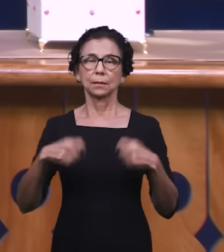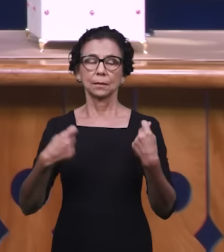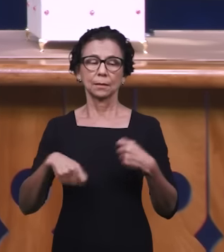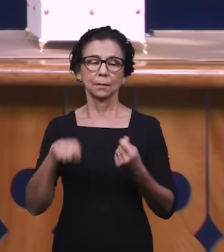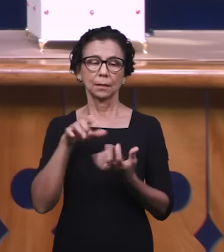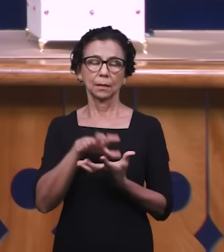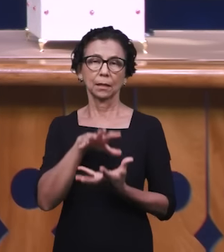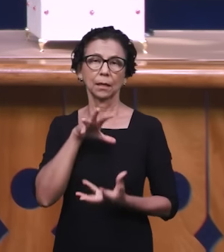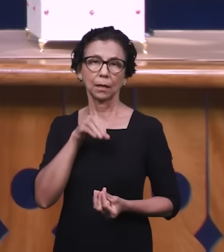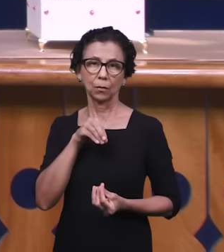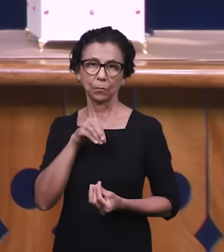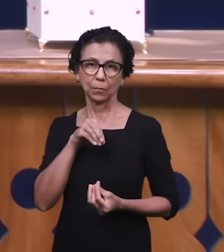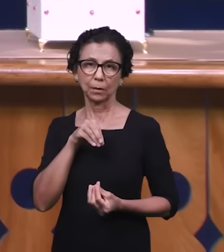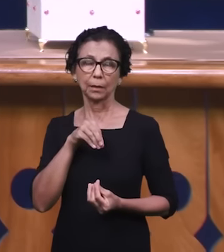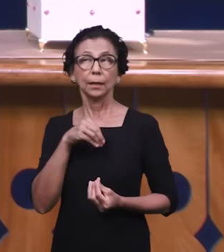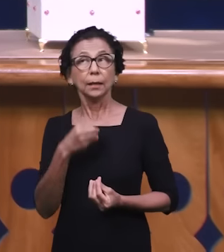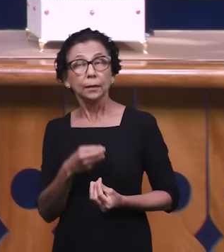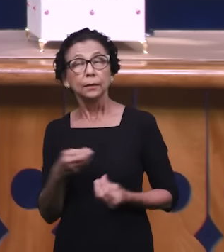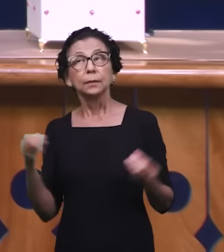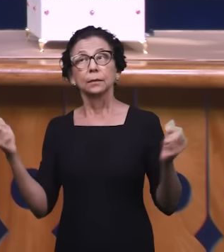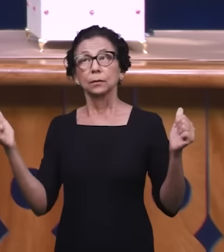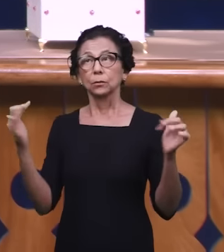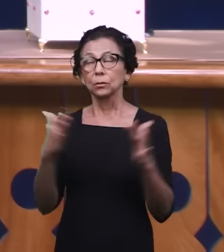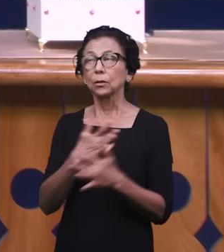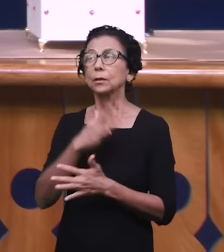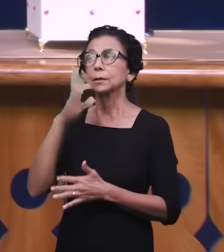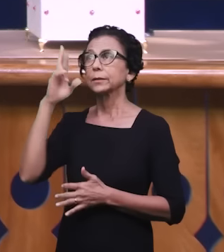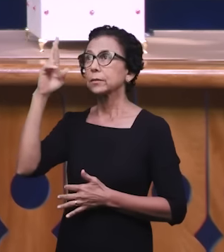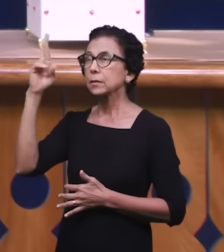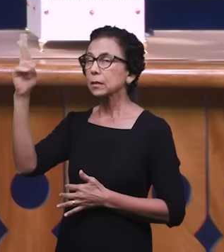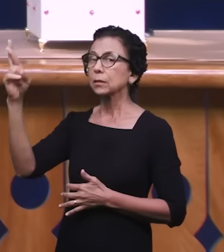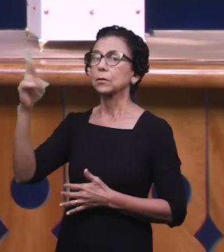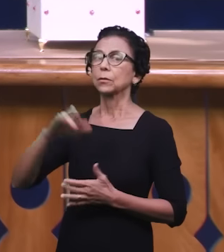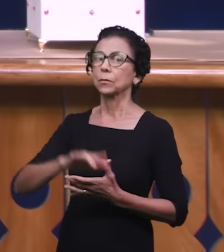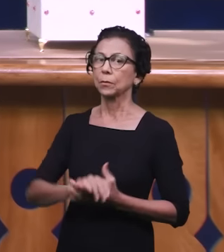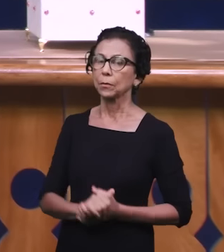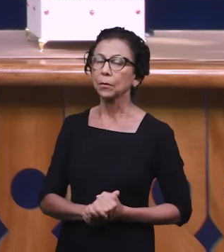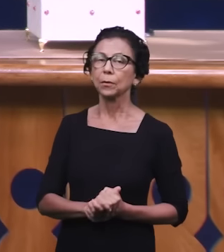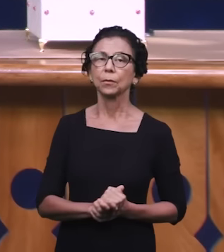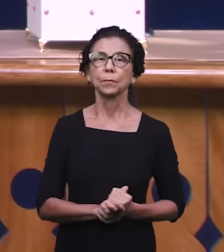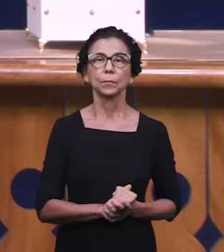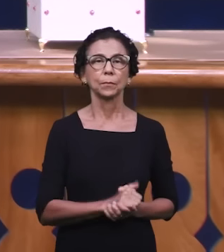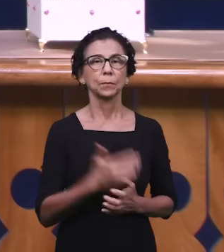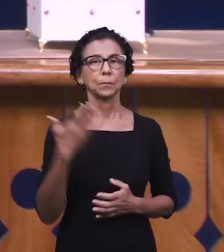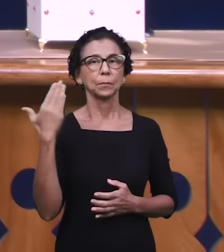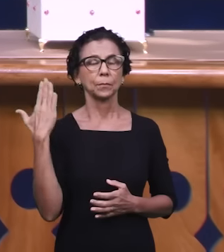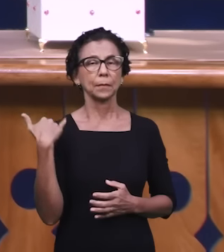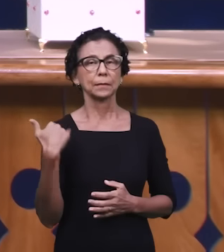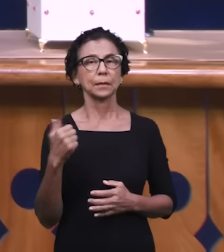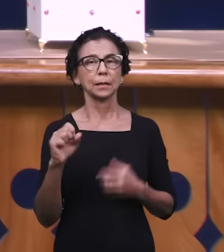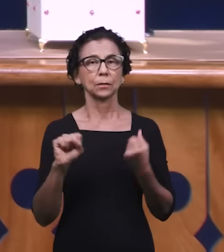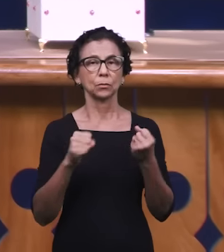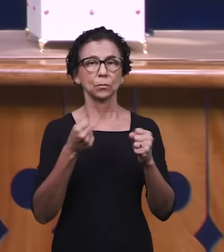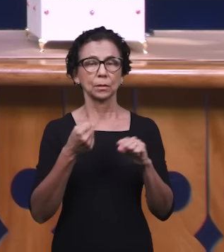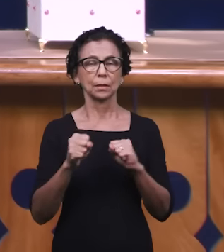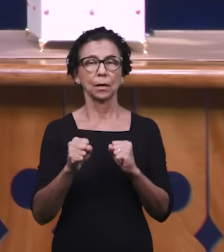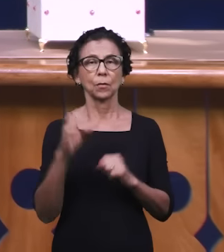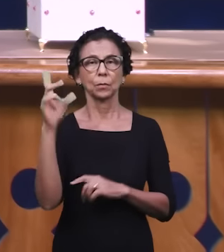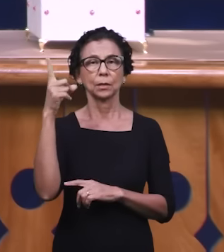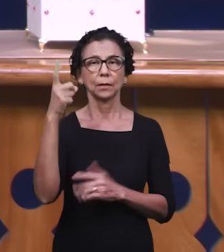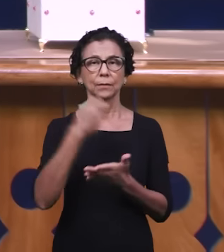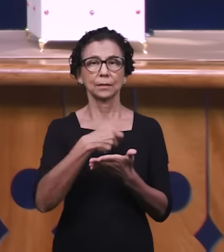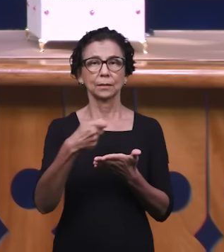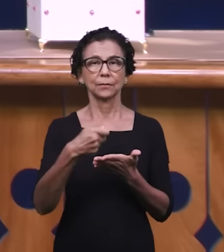alma. E nós glorificamos ao Senhor, porque a profecia lá do Salmo, quando Davi diz assim, alegrei-me quando me